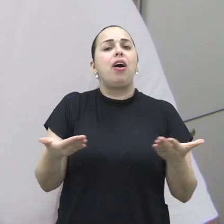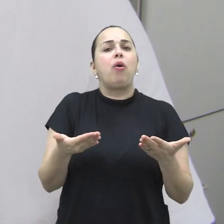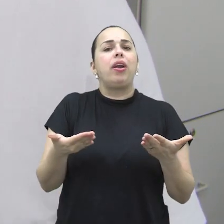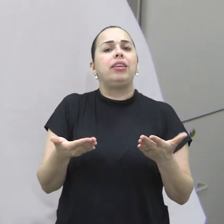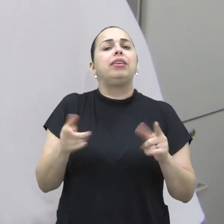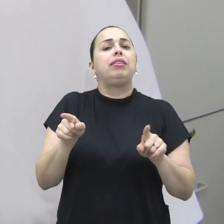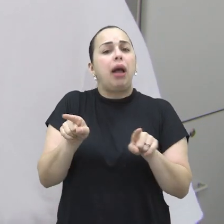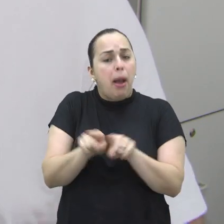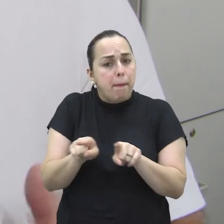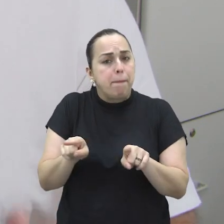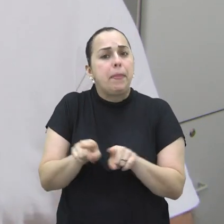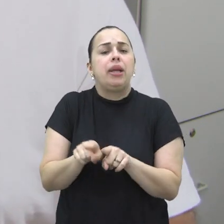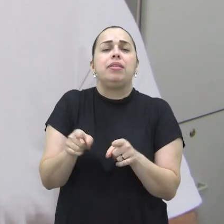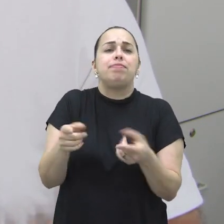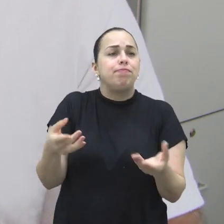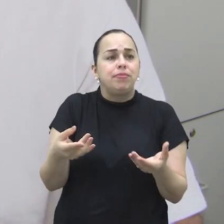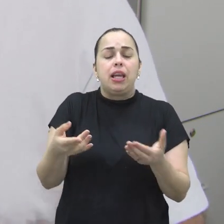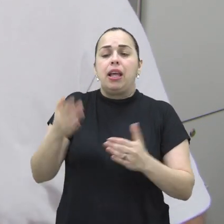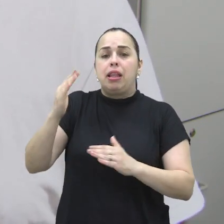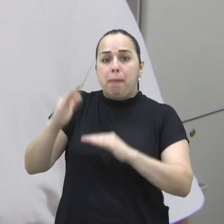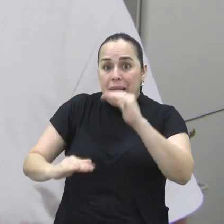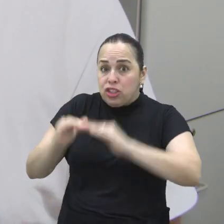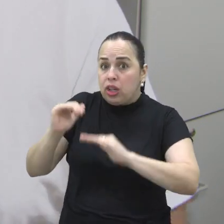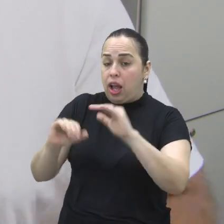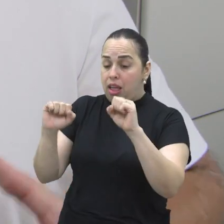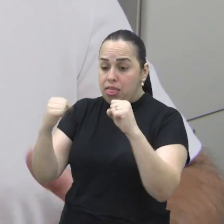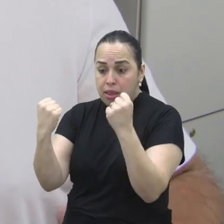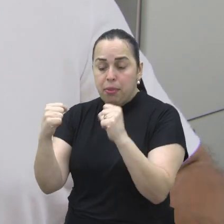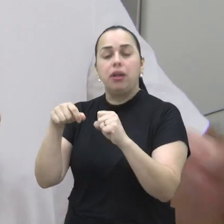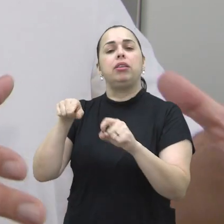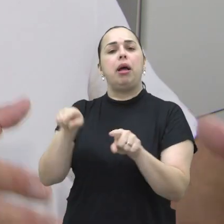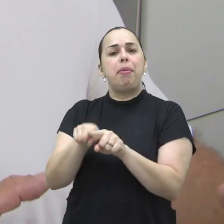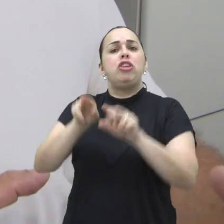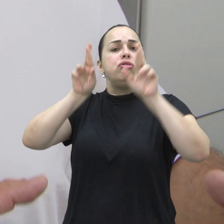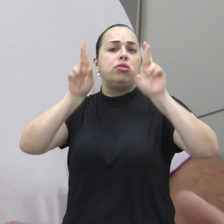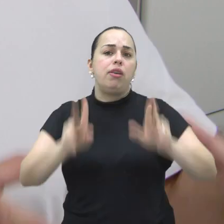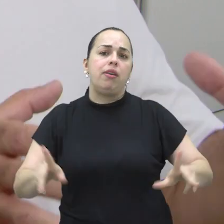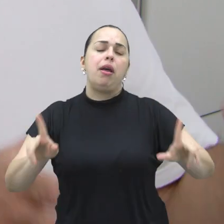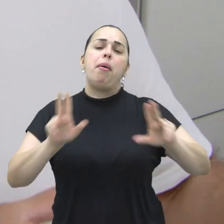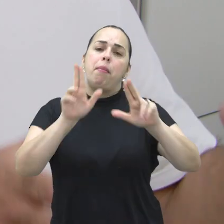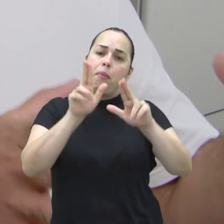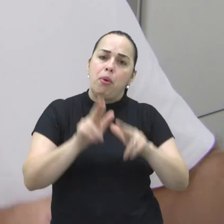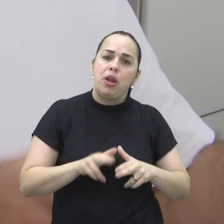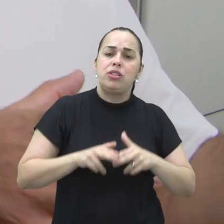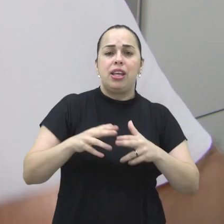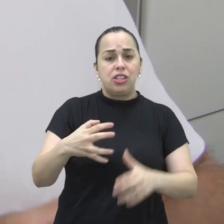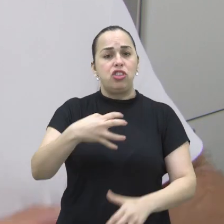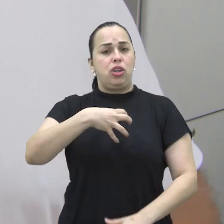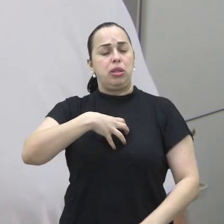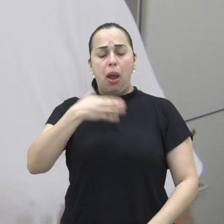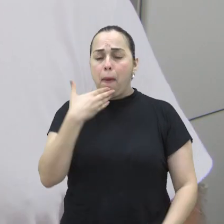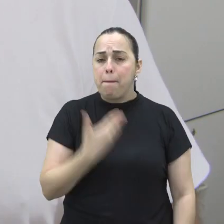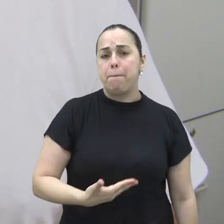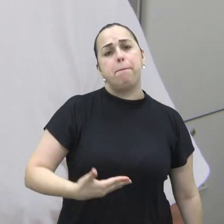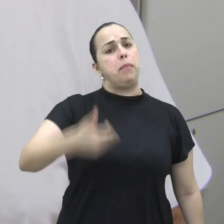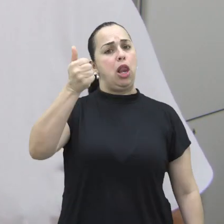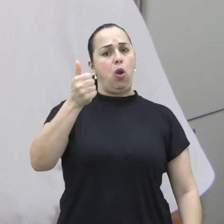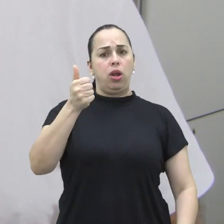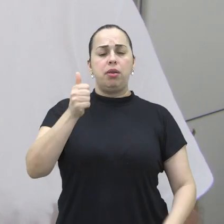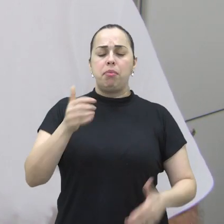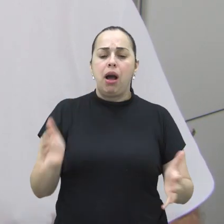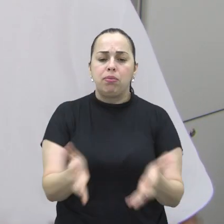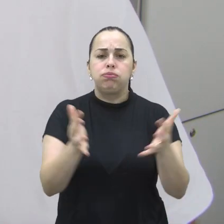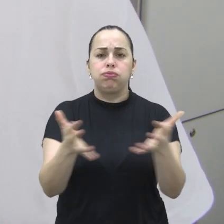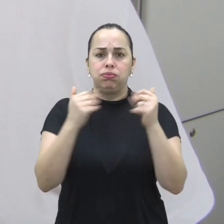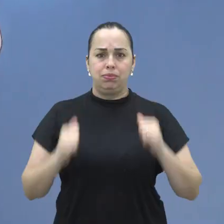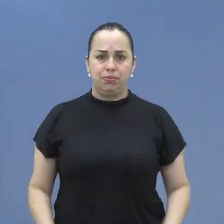trabalho diferenciado na prática de atividade física. E a estimulação global é a melhor forma que tem para a gente trabalhar